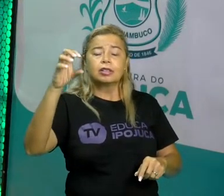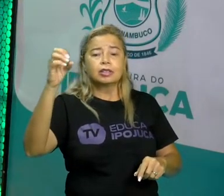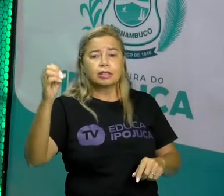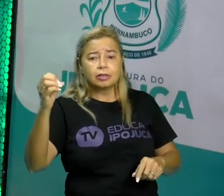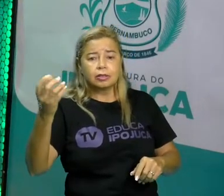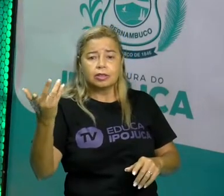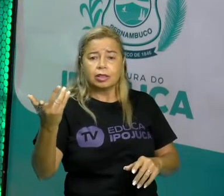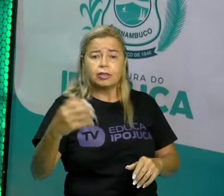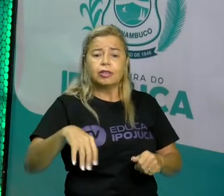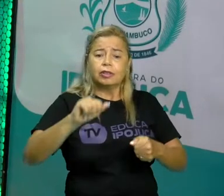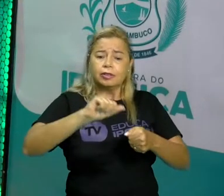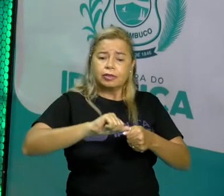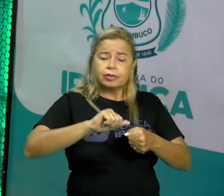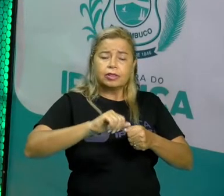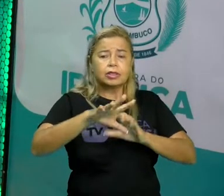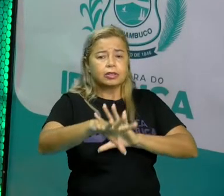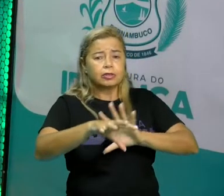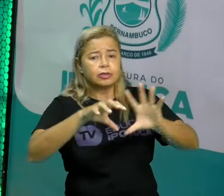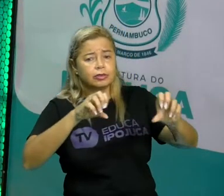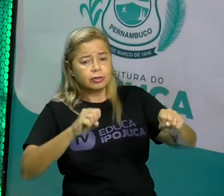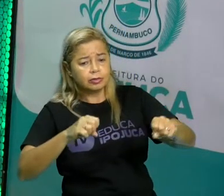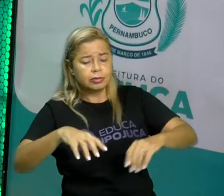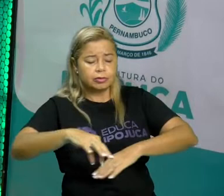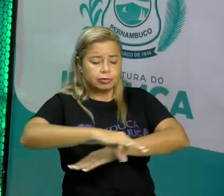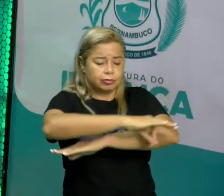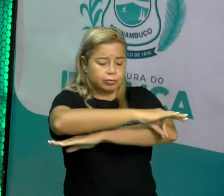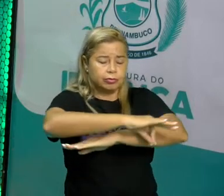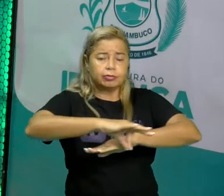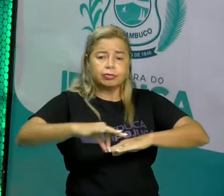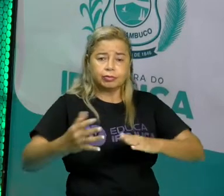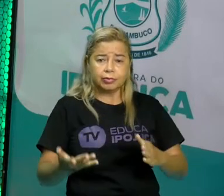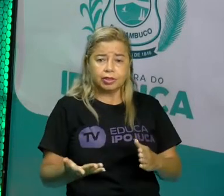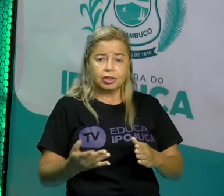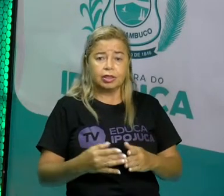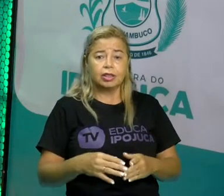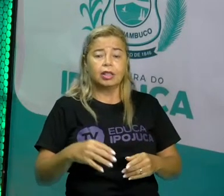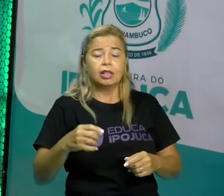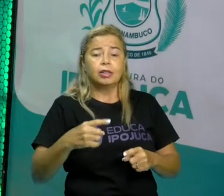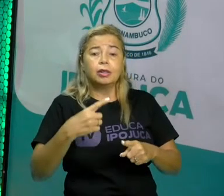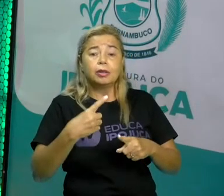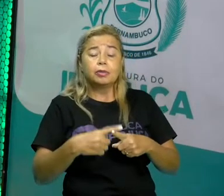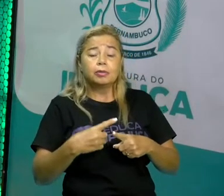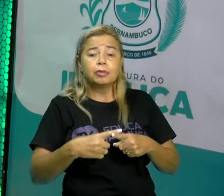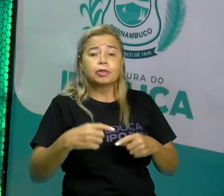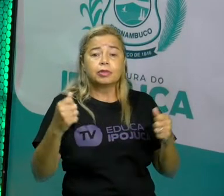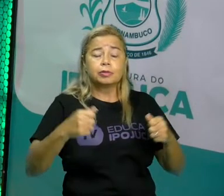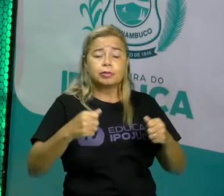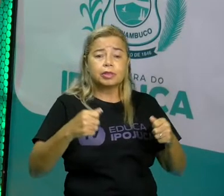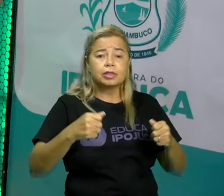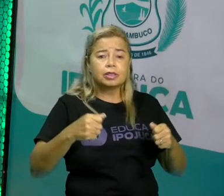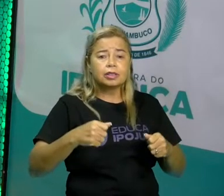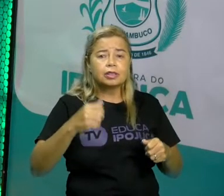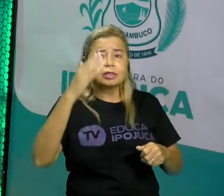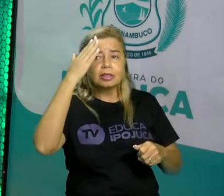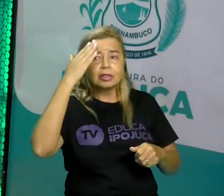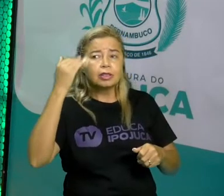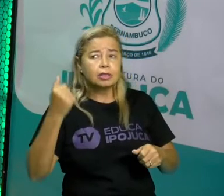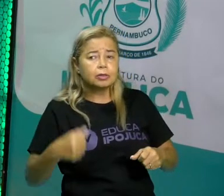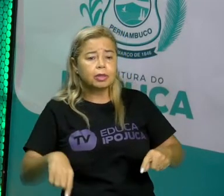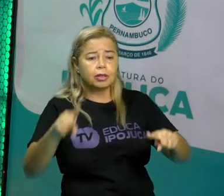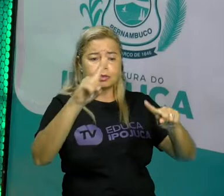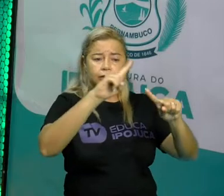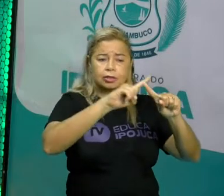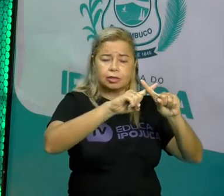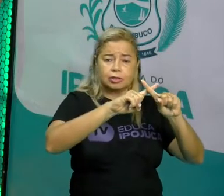numérica e aprender a multiplicação, a entender que 50 mais 50 é 100, que 2 vezes